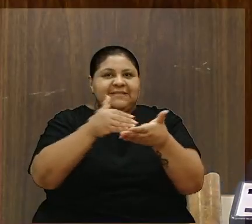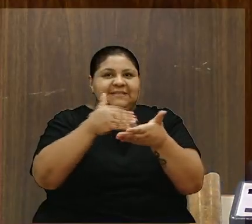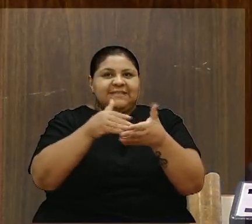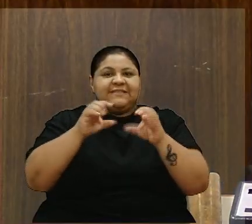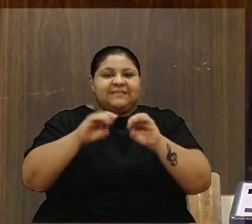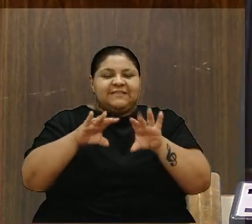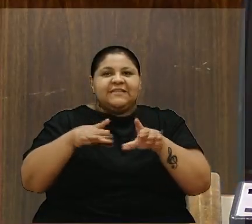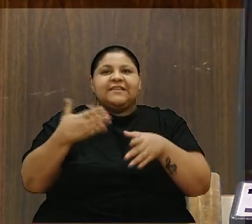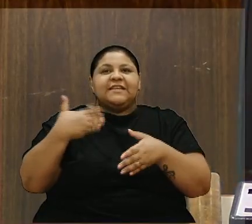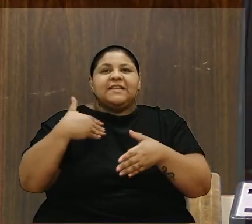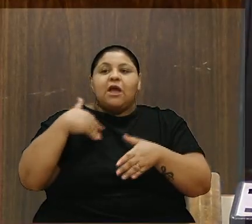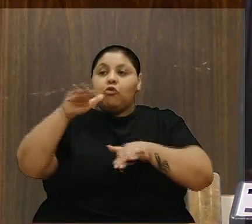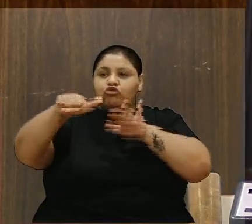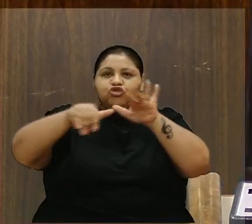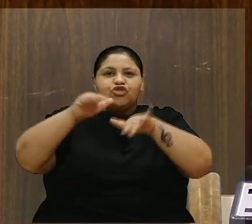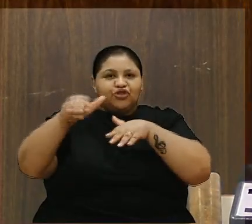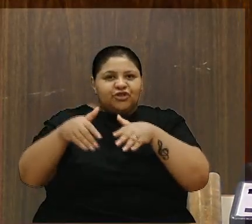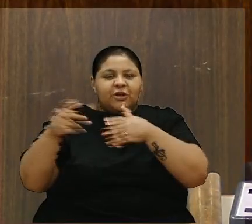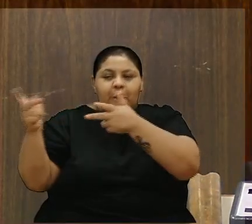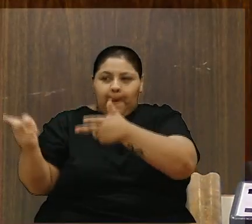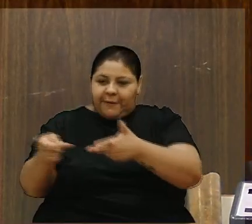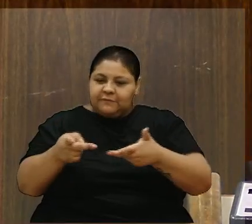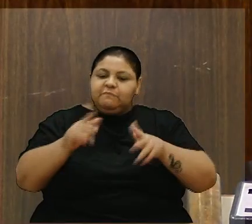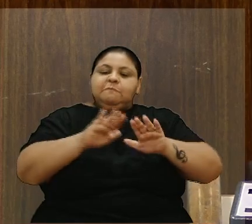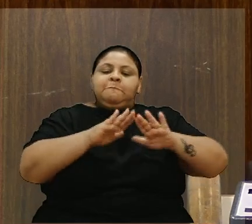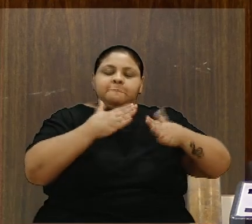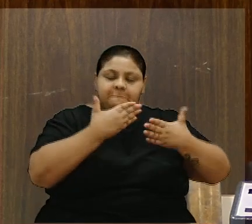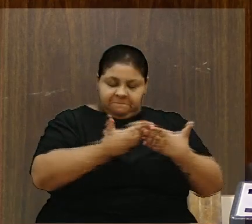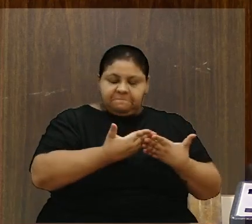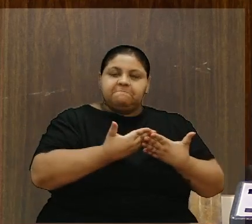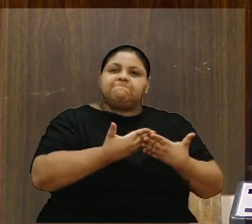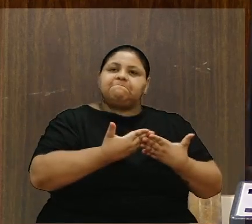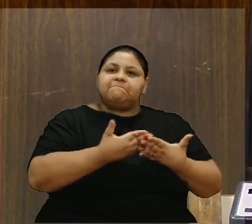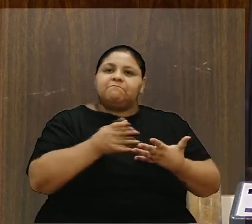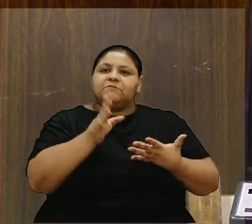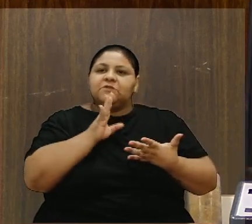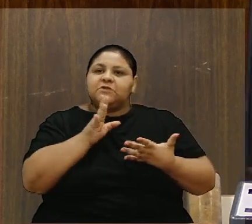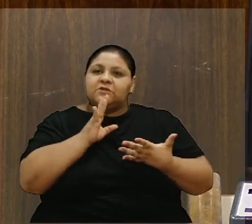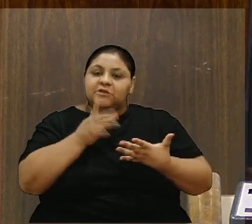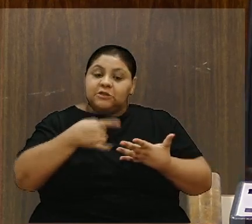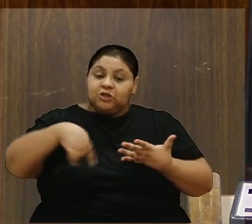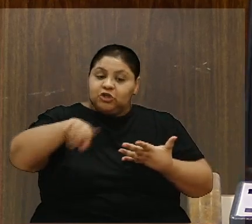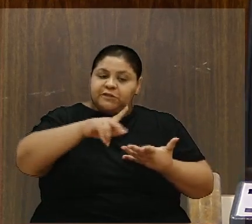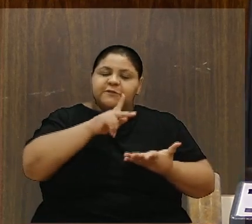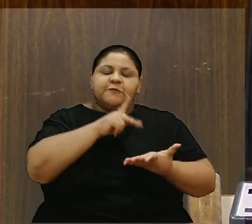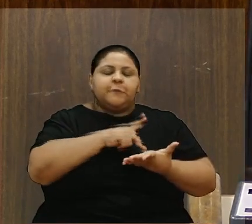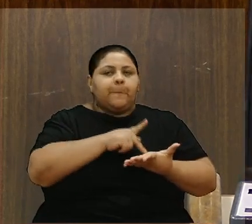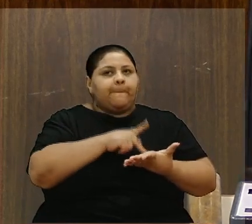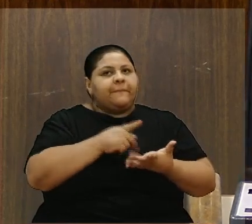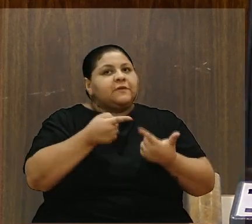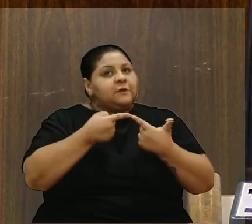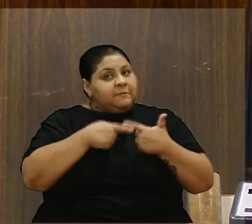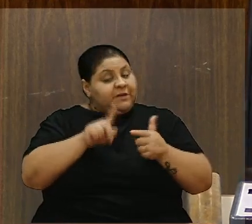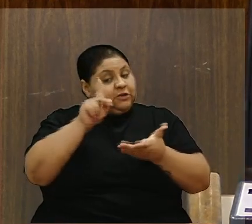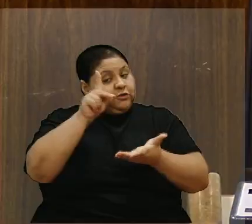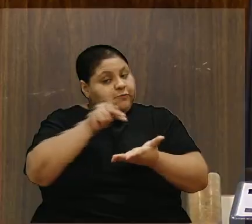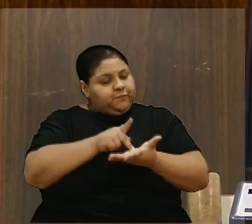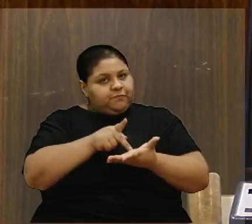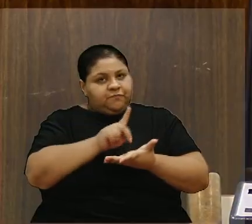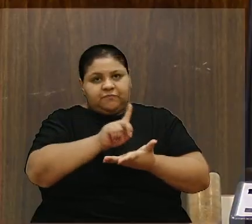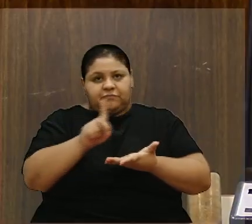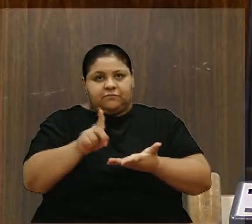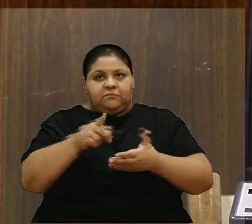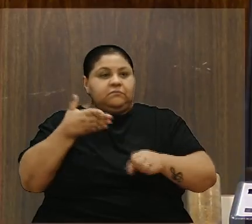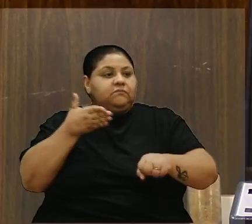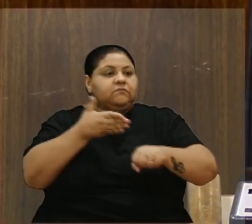que eu faço o convite aqui, que ela visite as escolas, conheça a nossa realidade, mas, de fato, não é